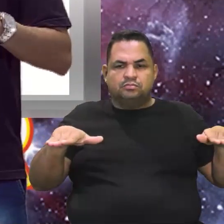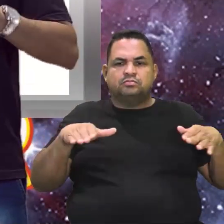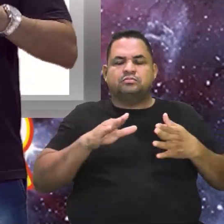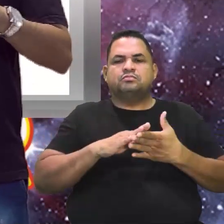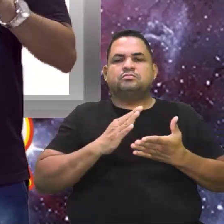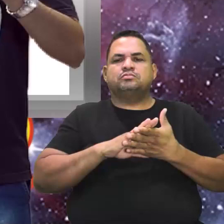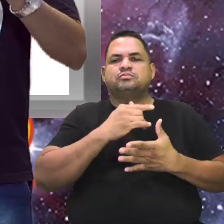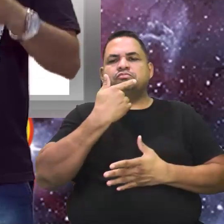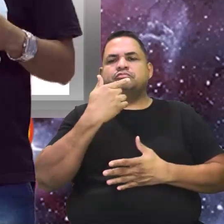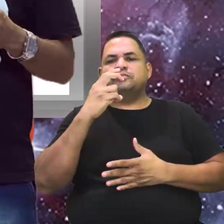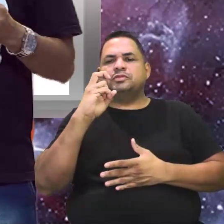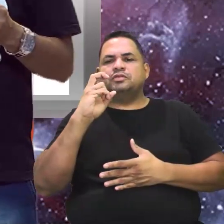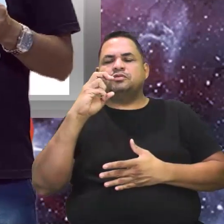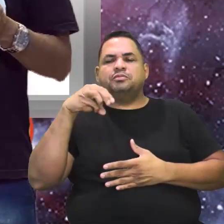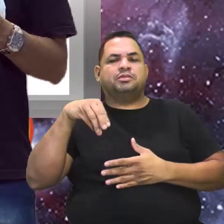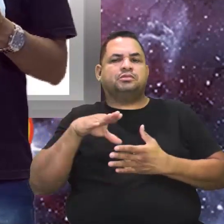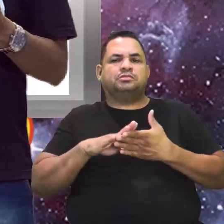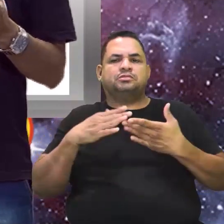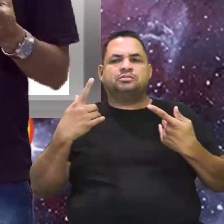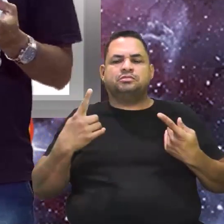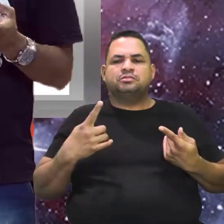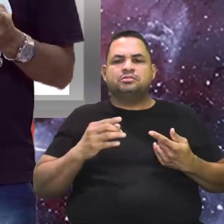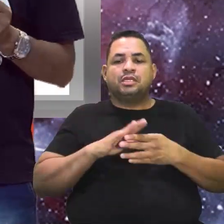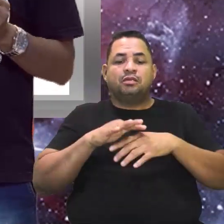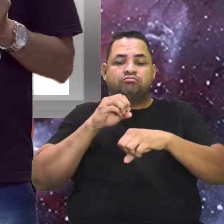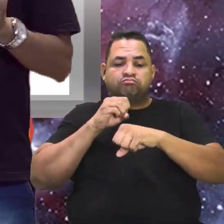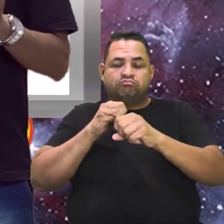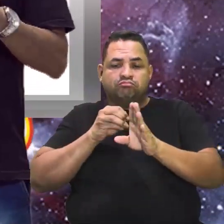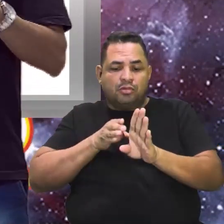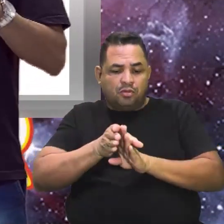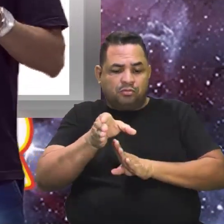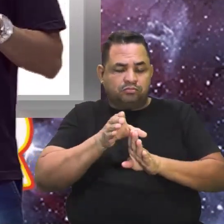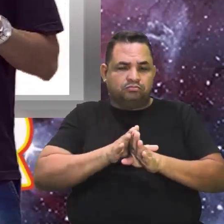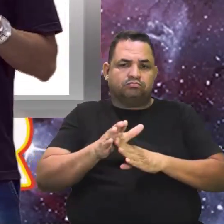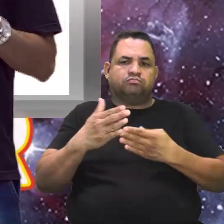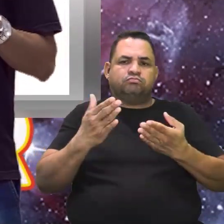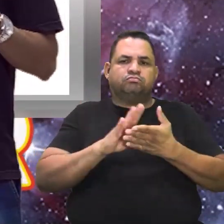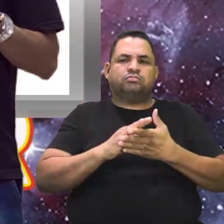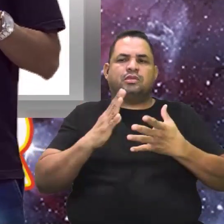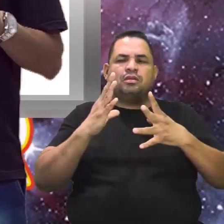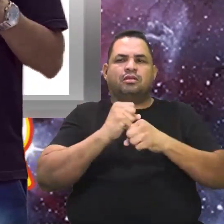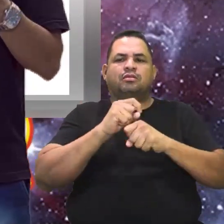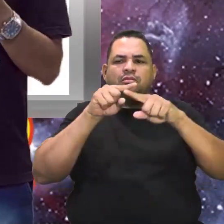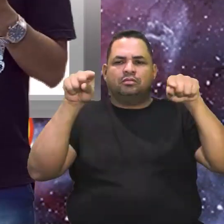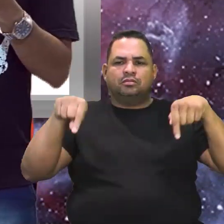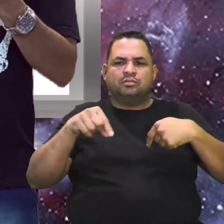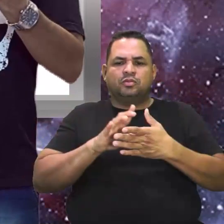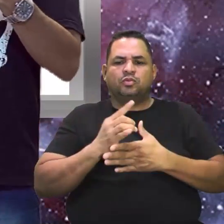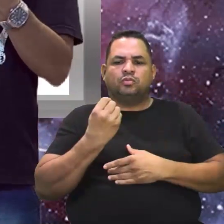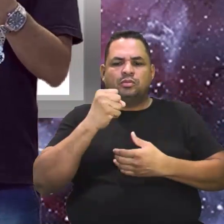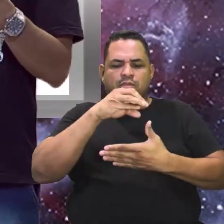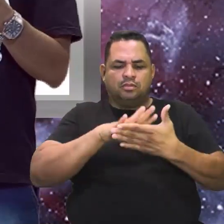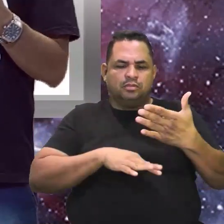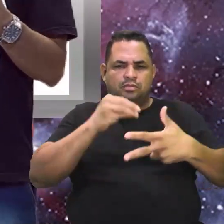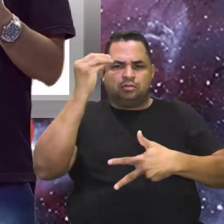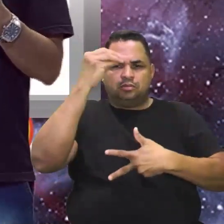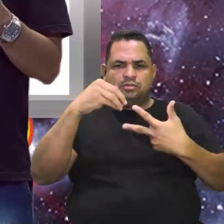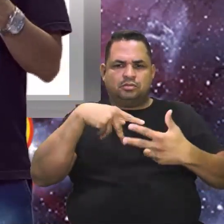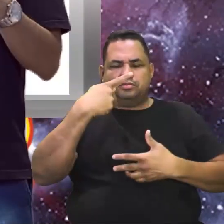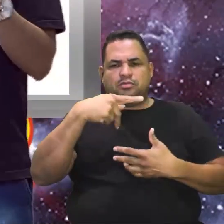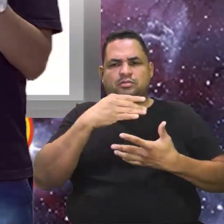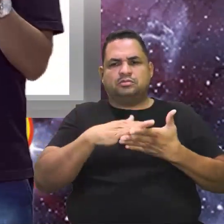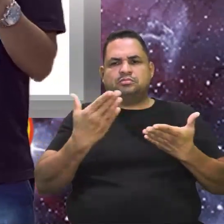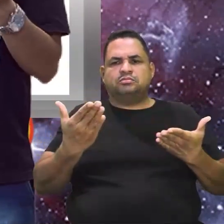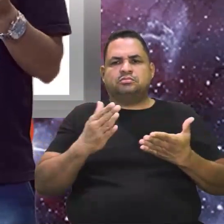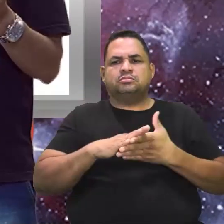25 minutos só nisso. E eu ainda aconselho mais. Vai fazer cálculo de área, pega uma questão do Enem que fala de